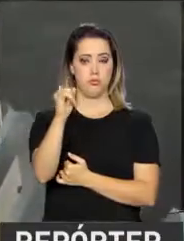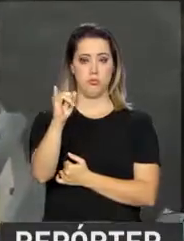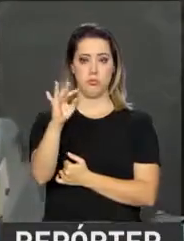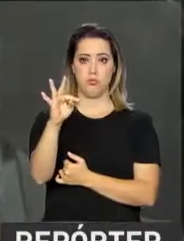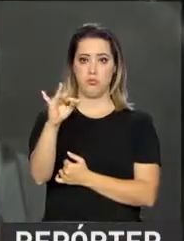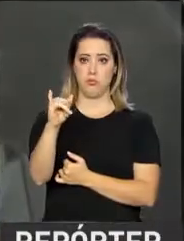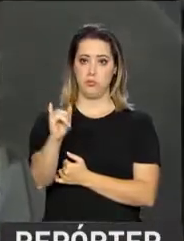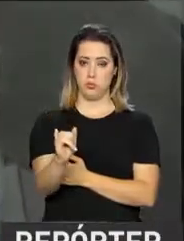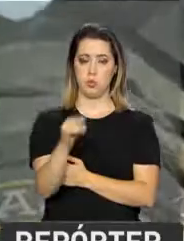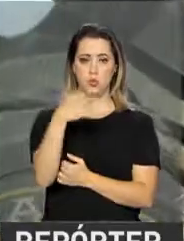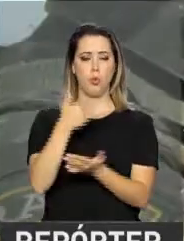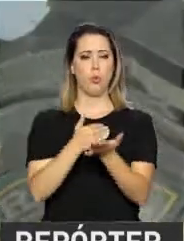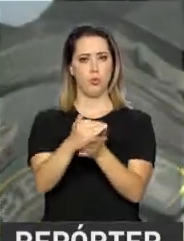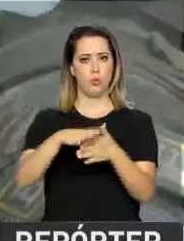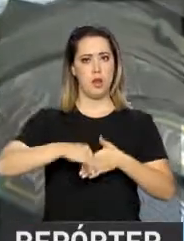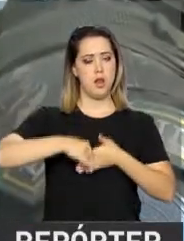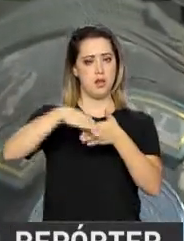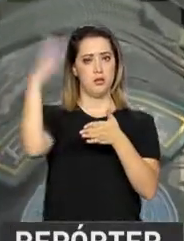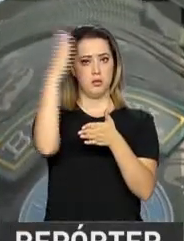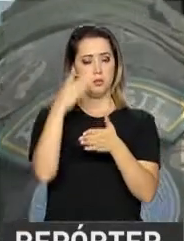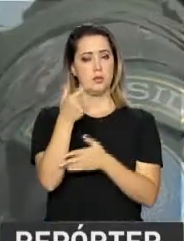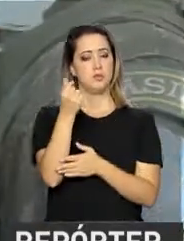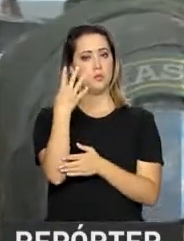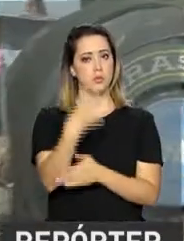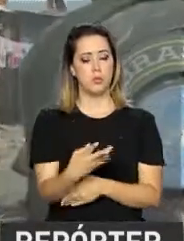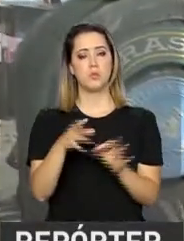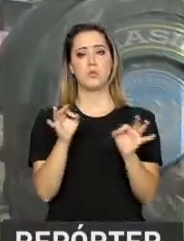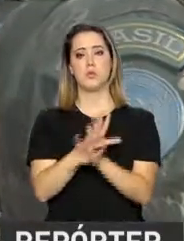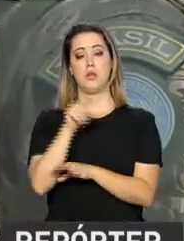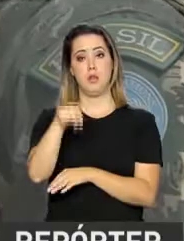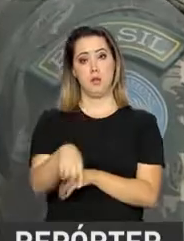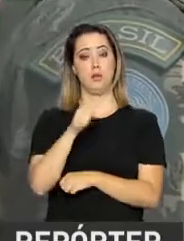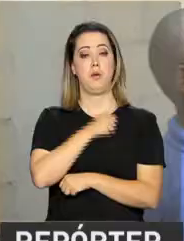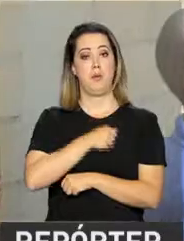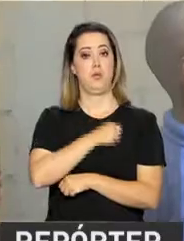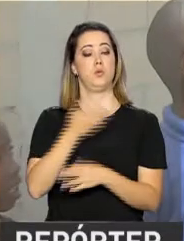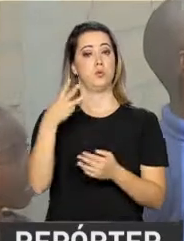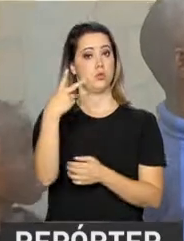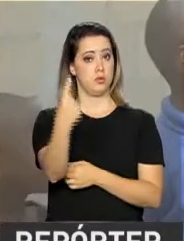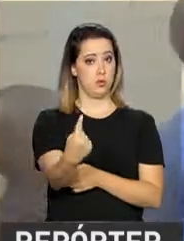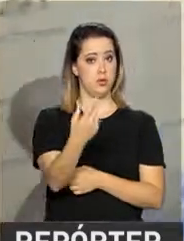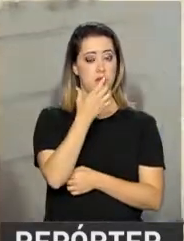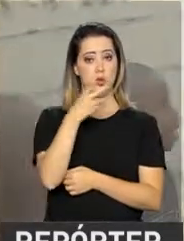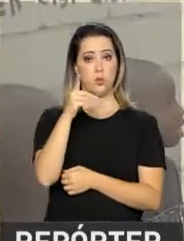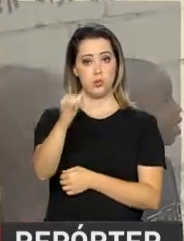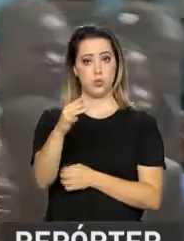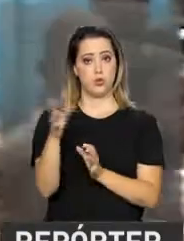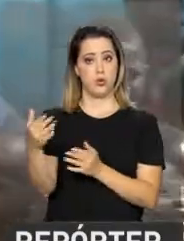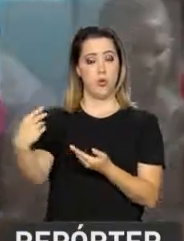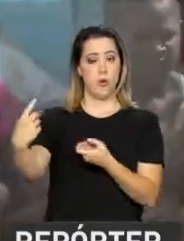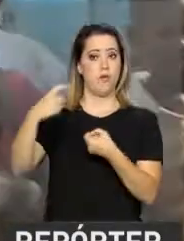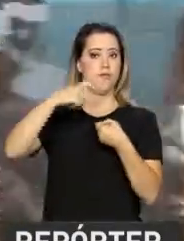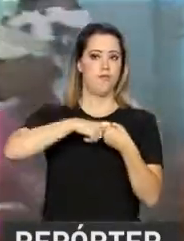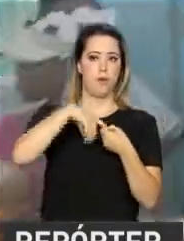liderança brasileira desde o início em 2004 e será encerrada no fim deste mês dia 31 com a retirada do